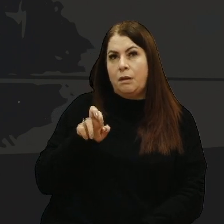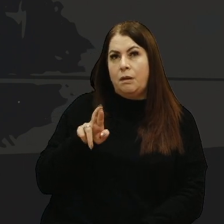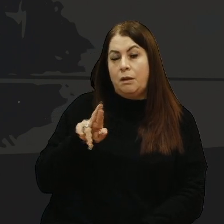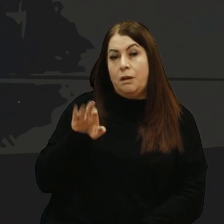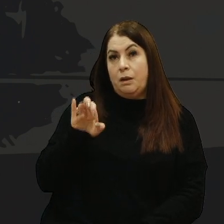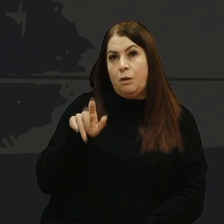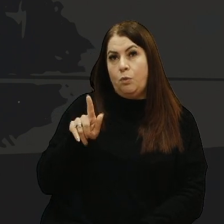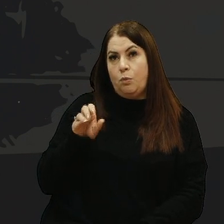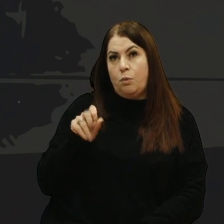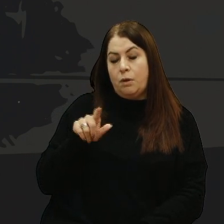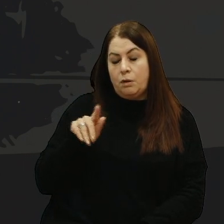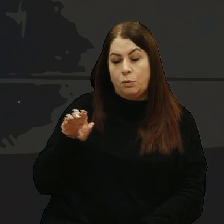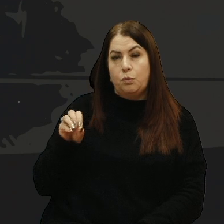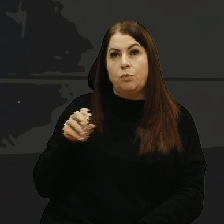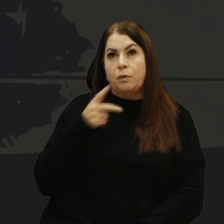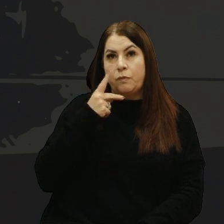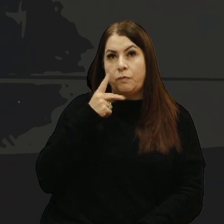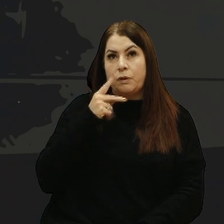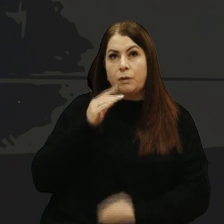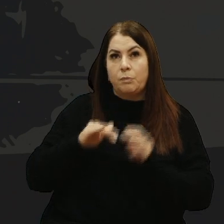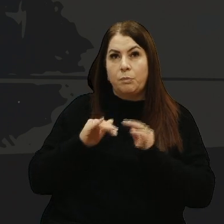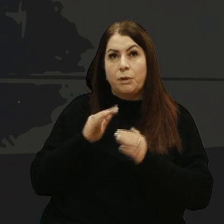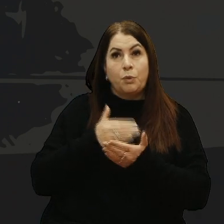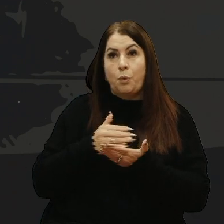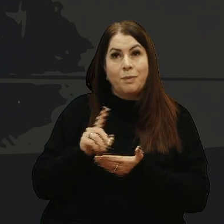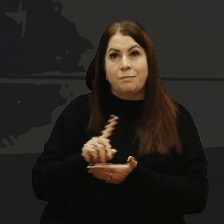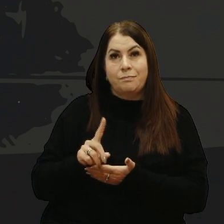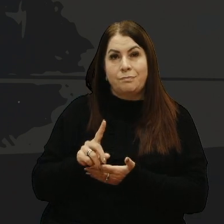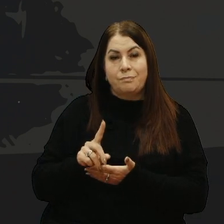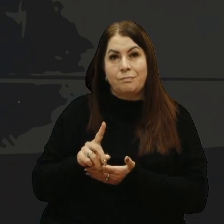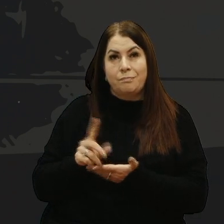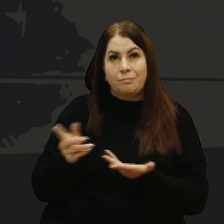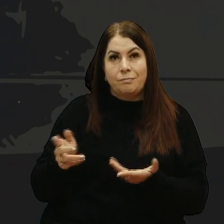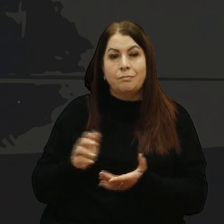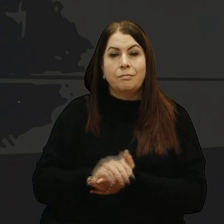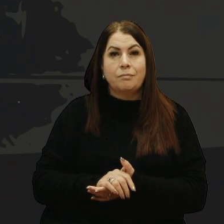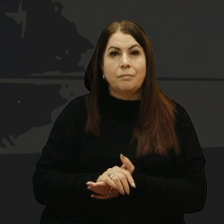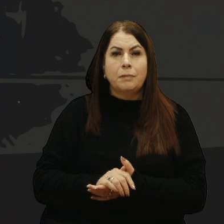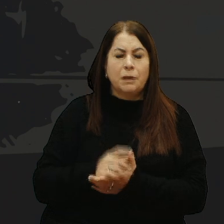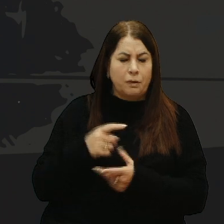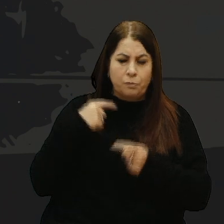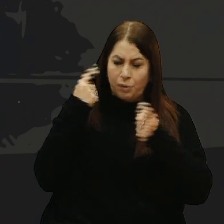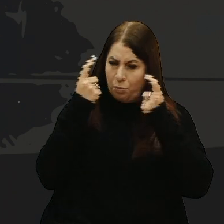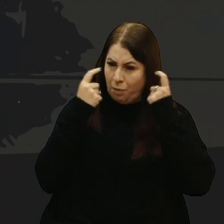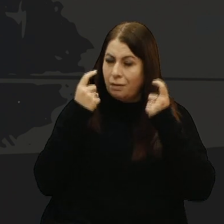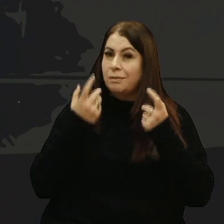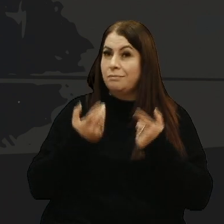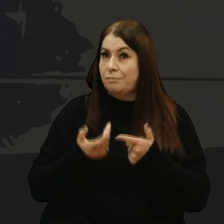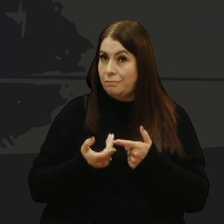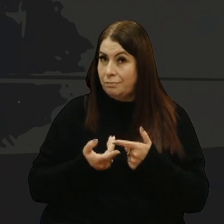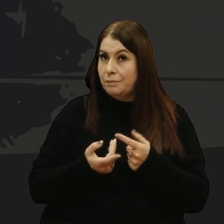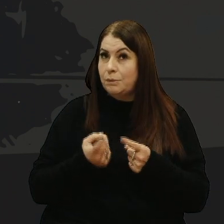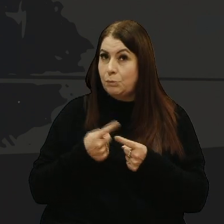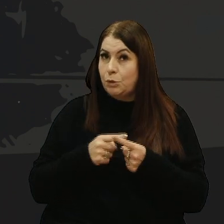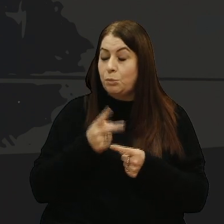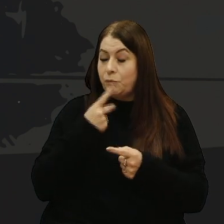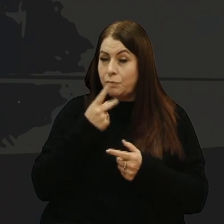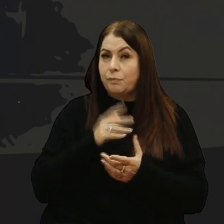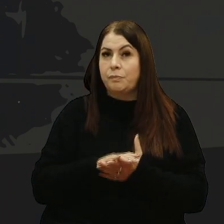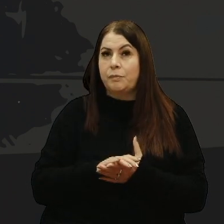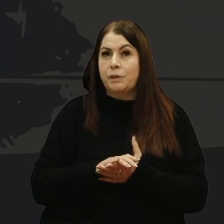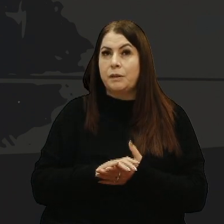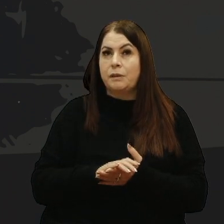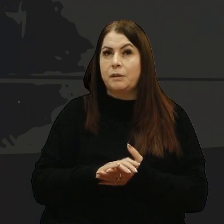que consta como execução não iniciada. E eu fico preocupada, porque, como eu disse,